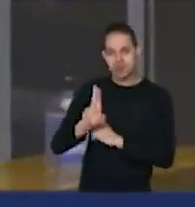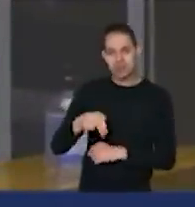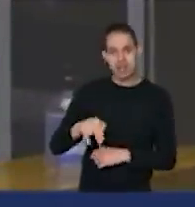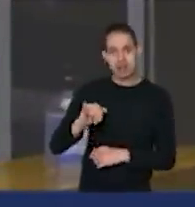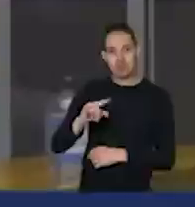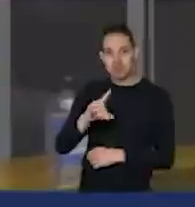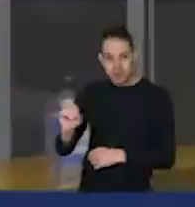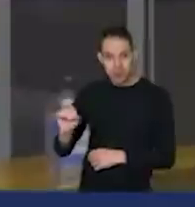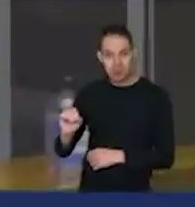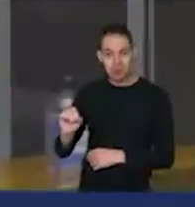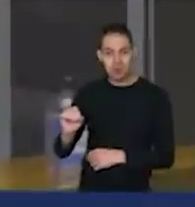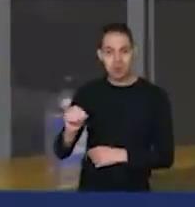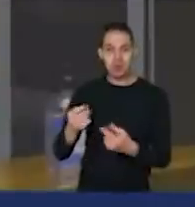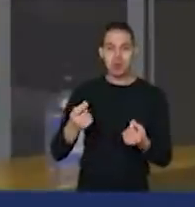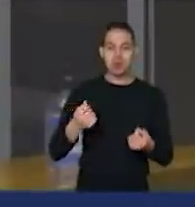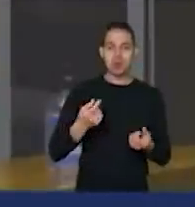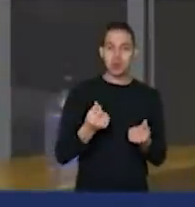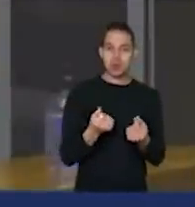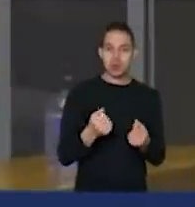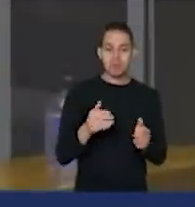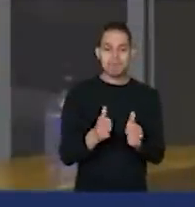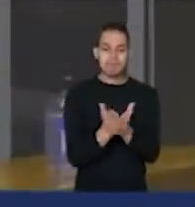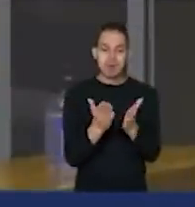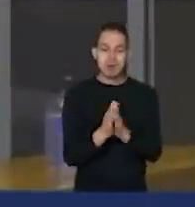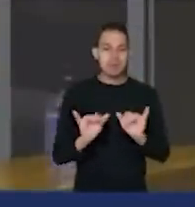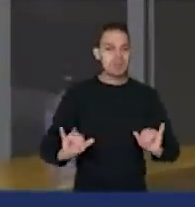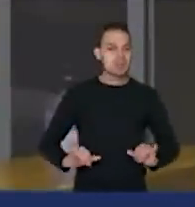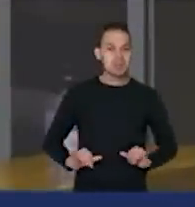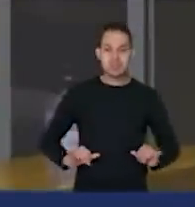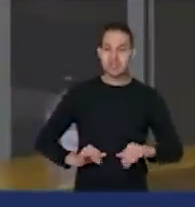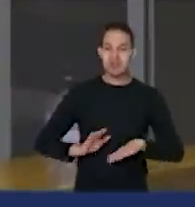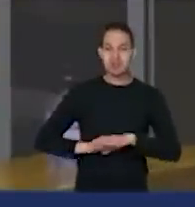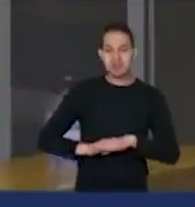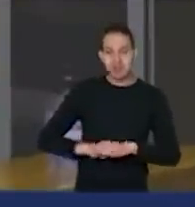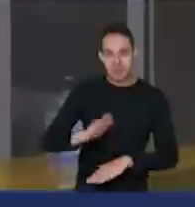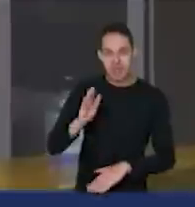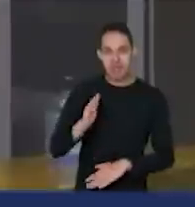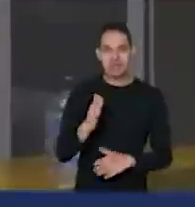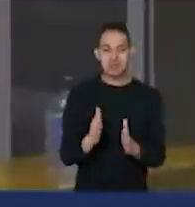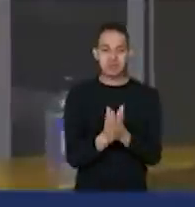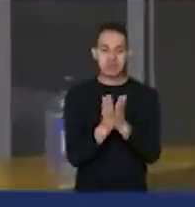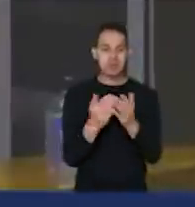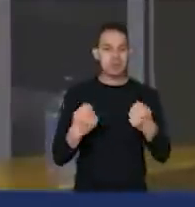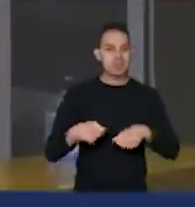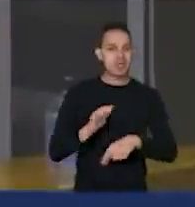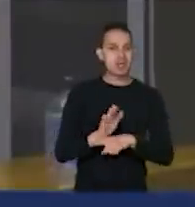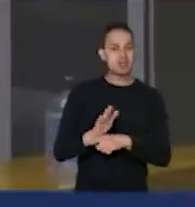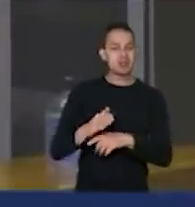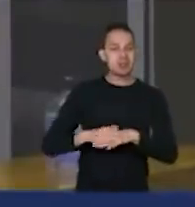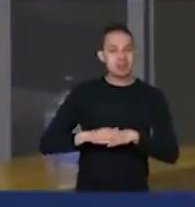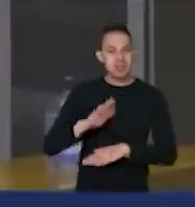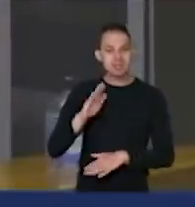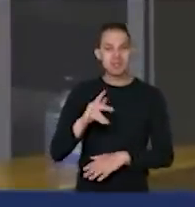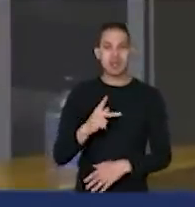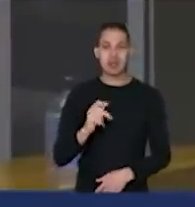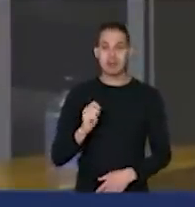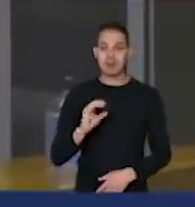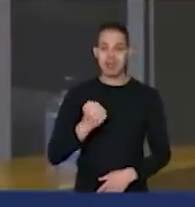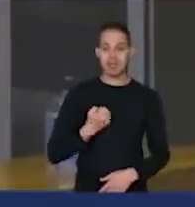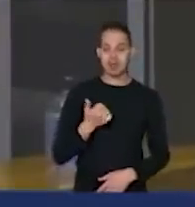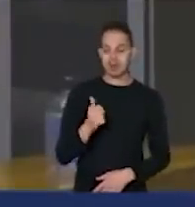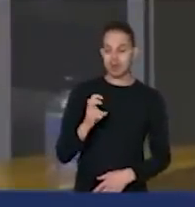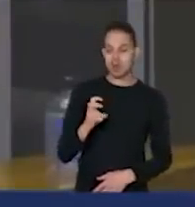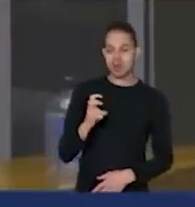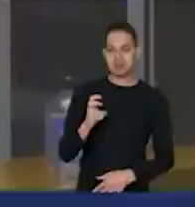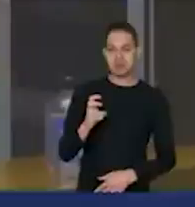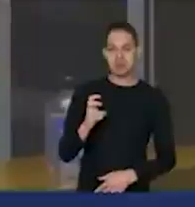Justamente no bolso do mais pobre. Justamente no bolso daquele que mais precisa. Esta PEC, como nós já vimos